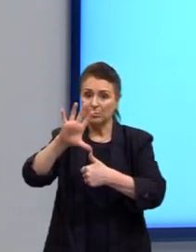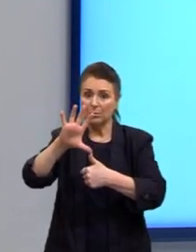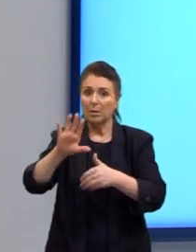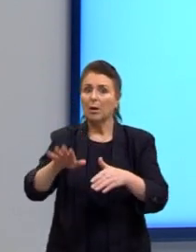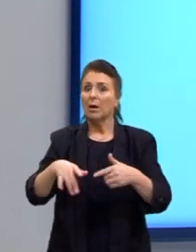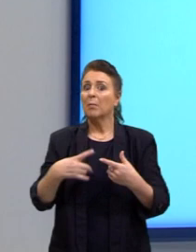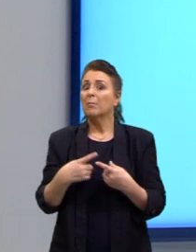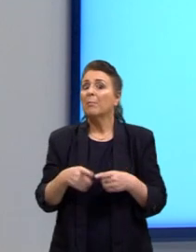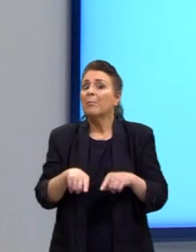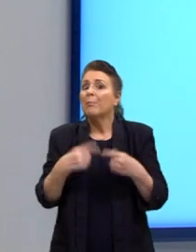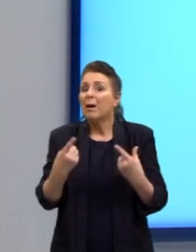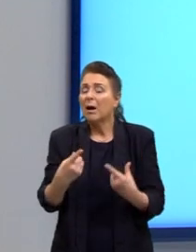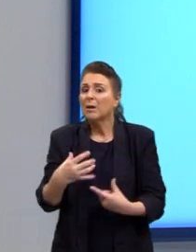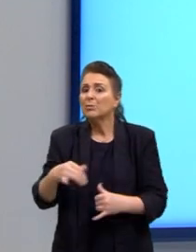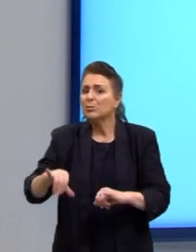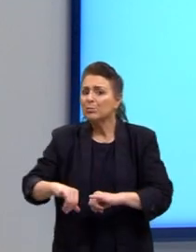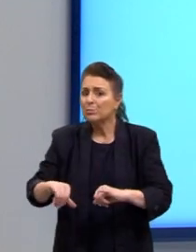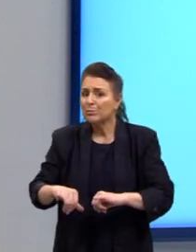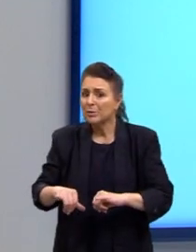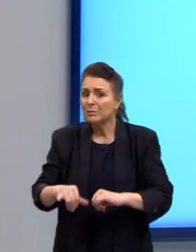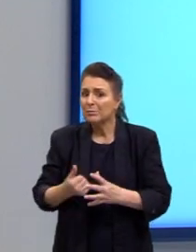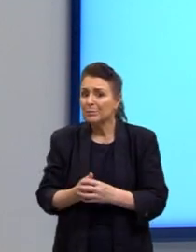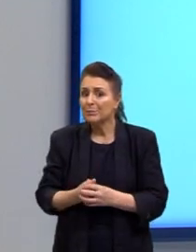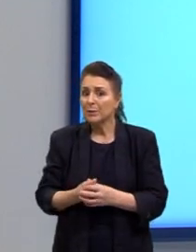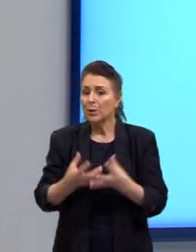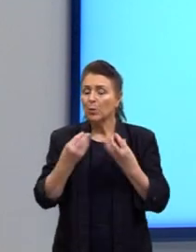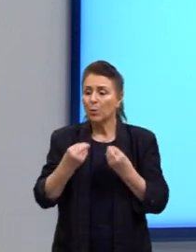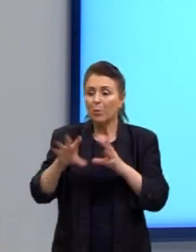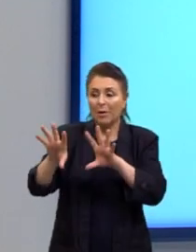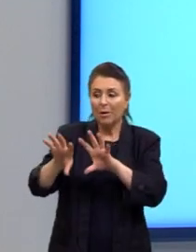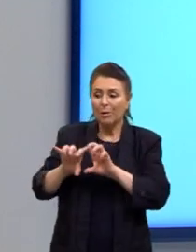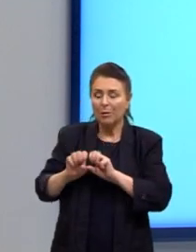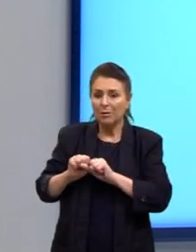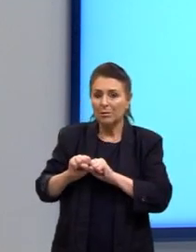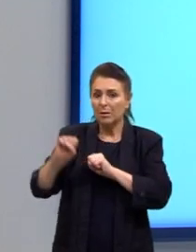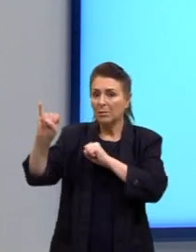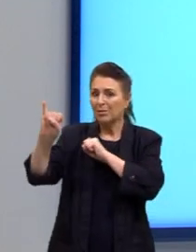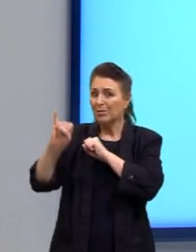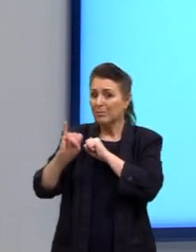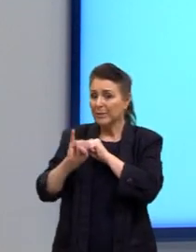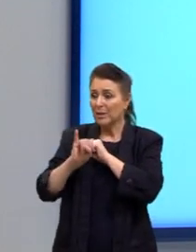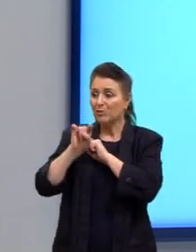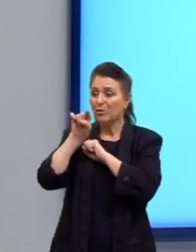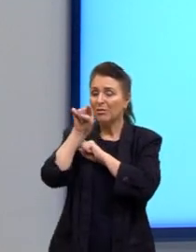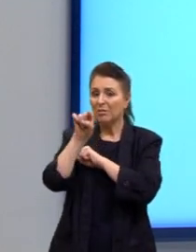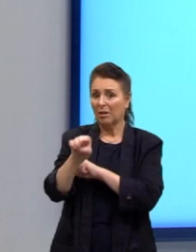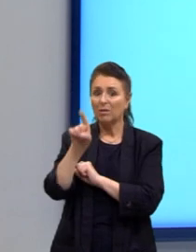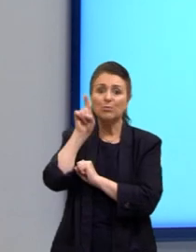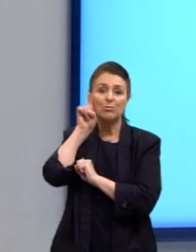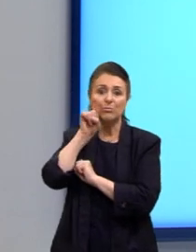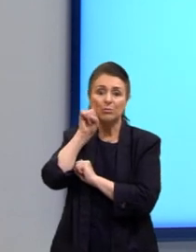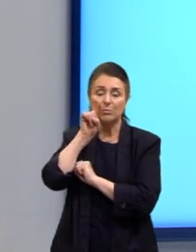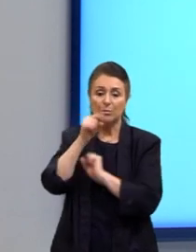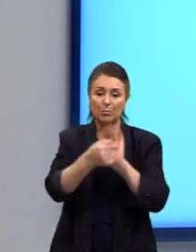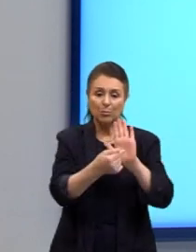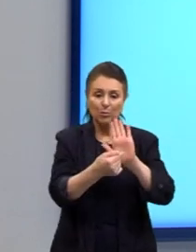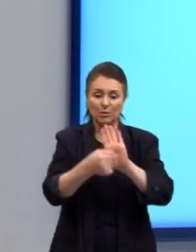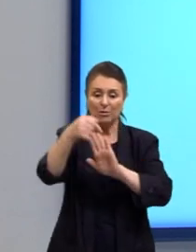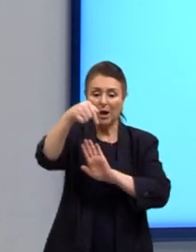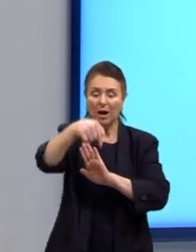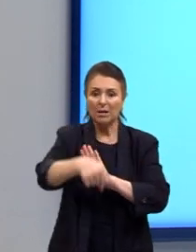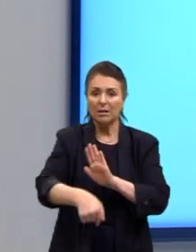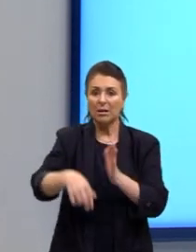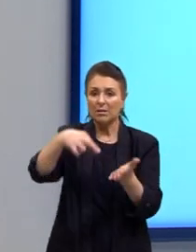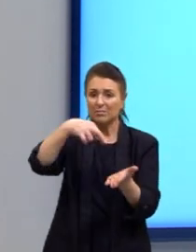como é acolhida desse Imigrante nos Estados Unidos e trazendo para nossa realidade do Brasil como